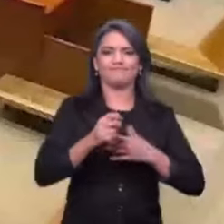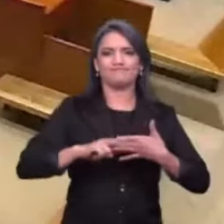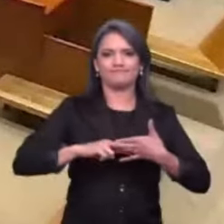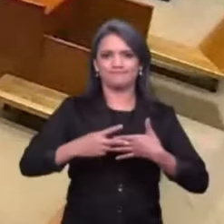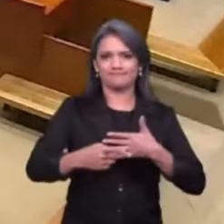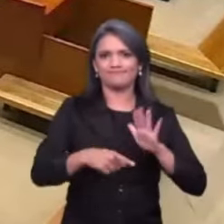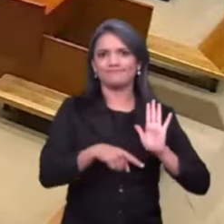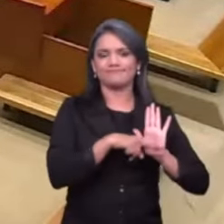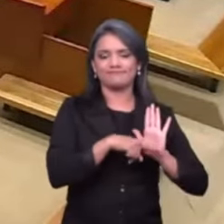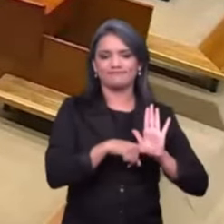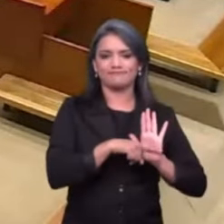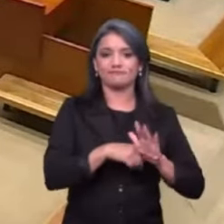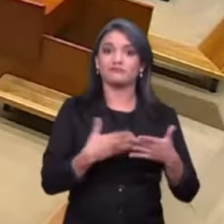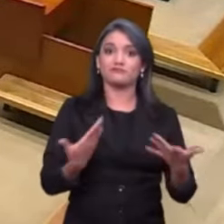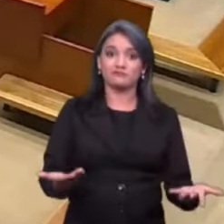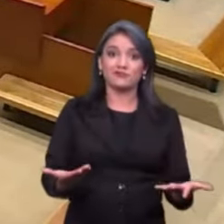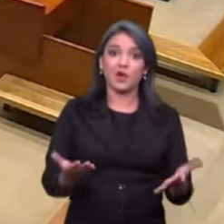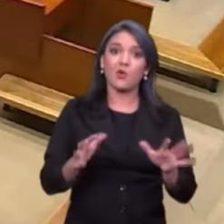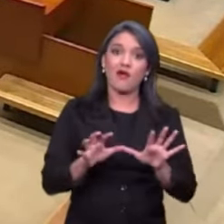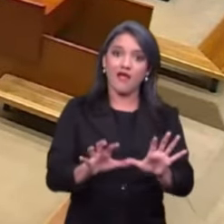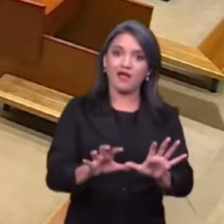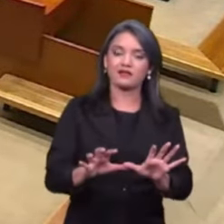Isso faz a maconha.